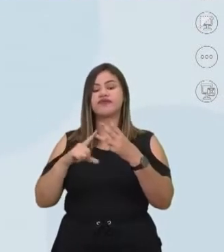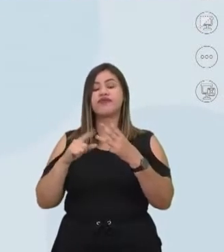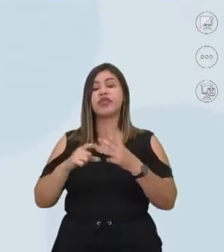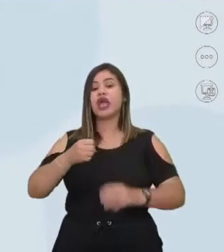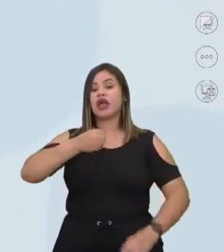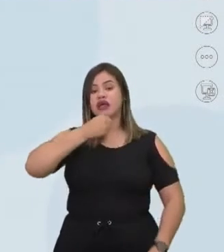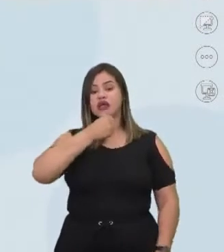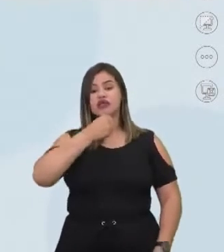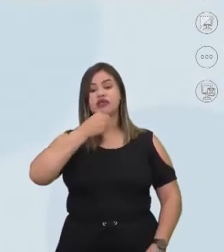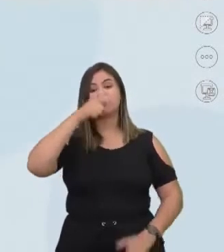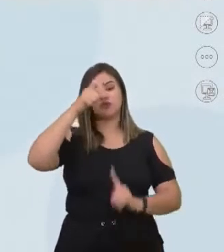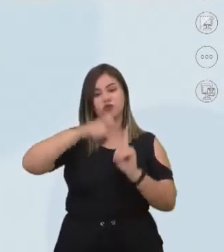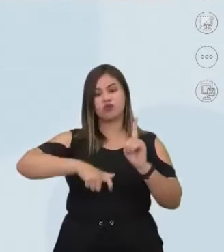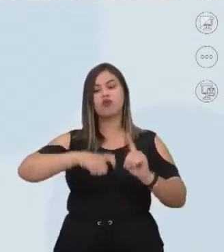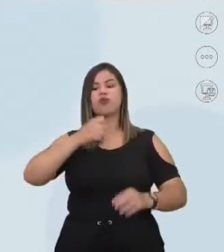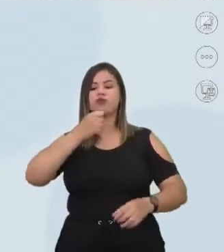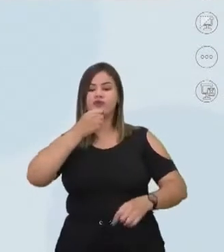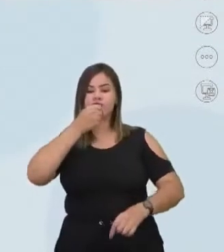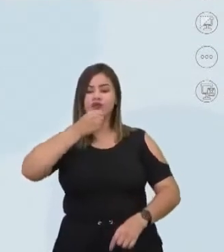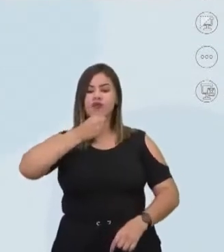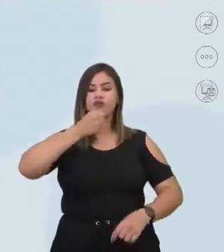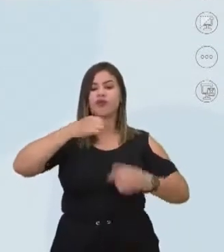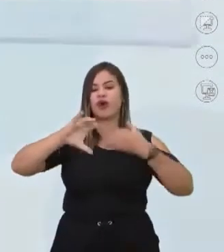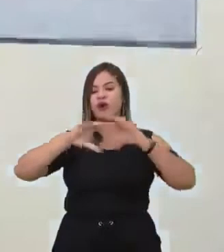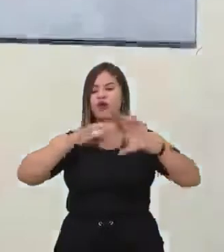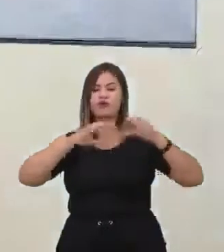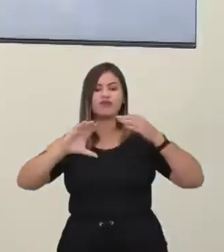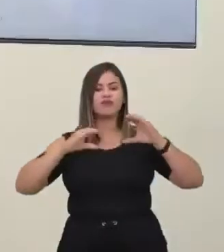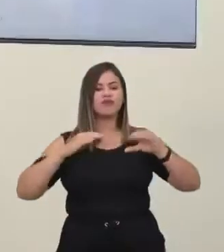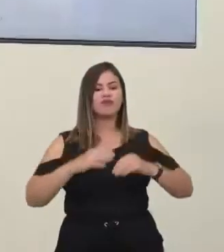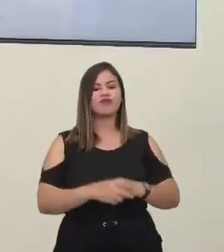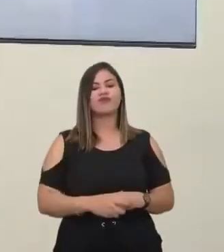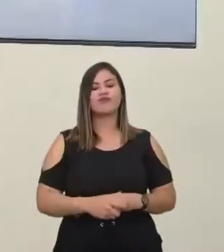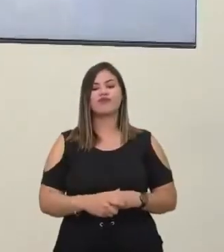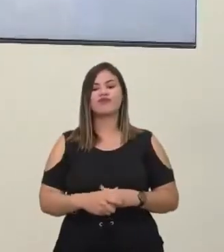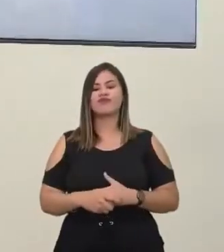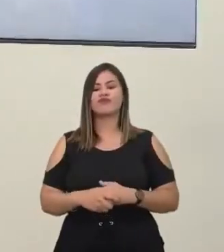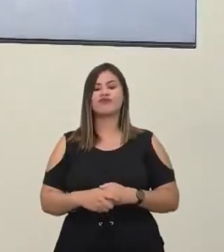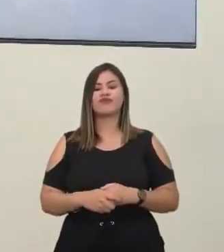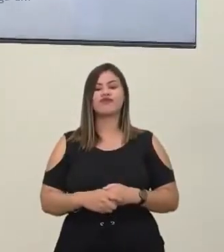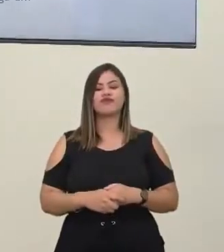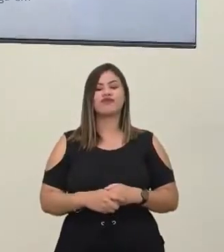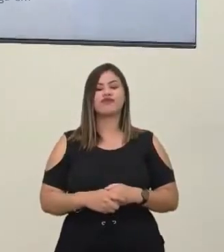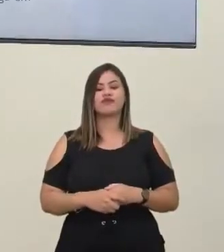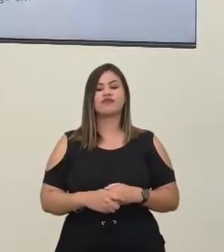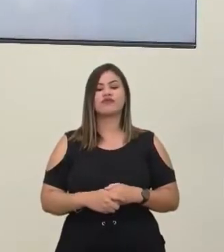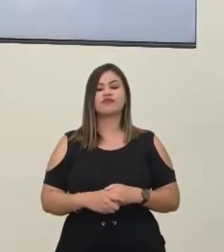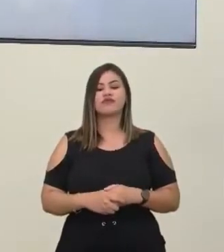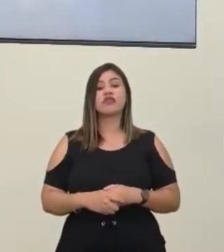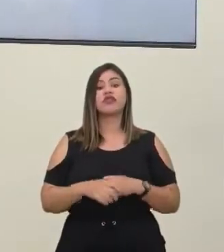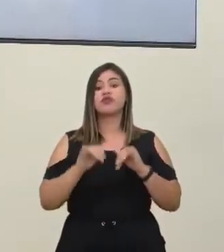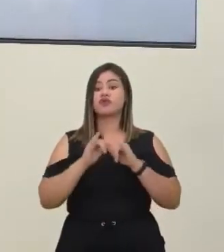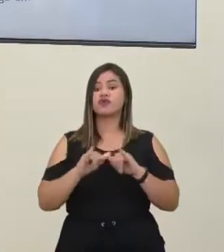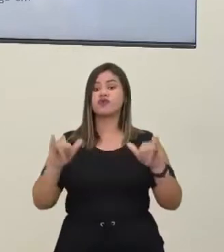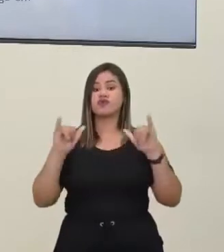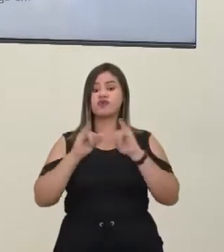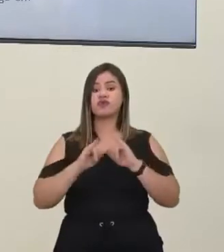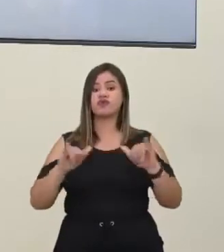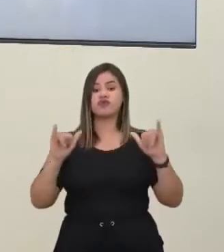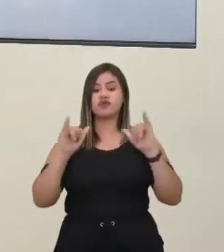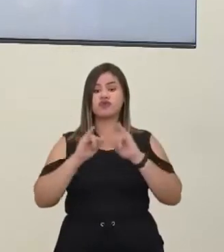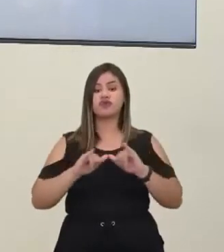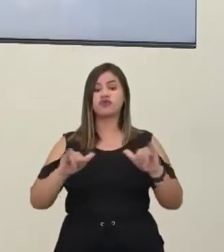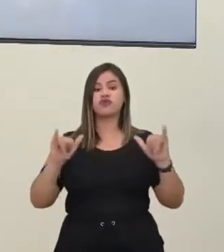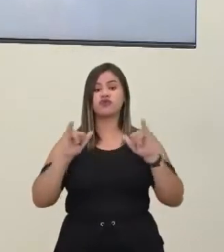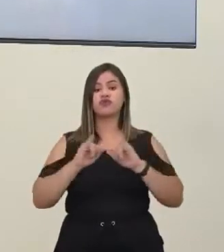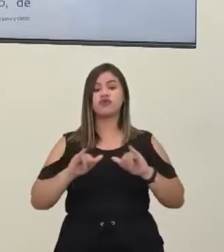intérprete de música popular normal, tá bom? Então, gente, né, divulgação nós temos aí, né, e